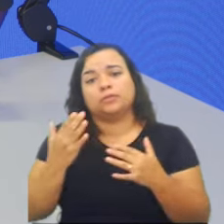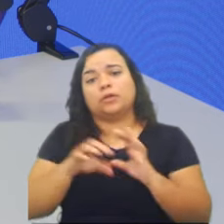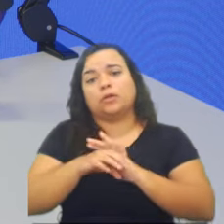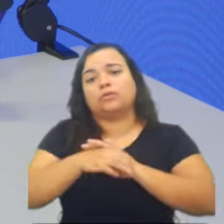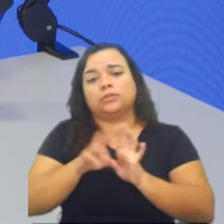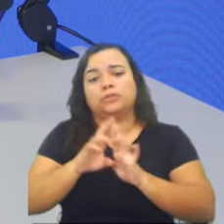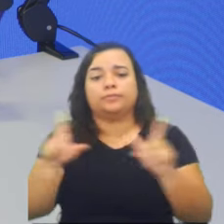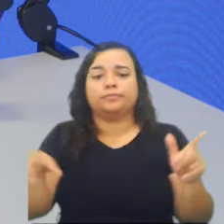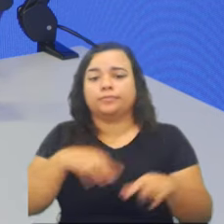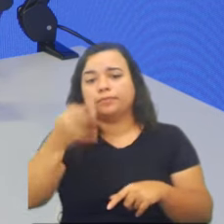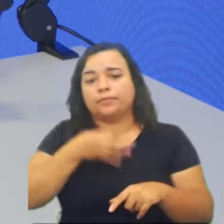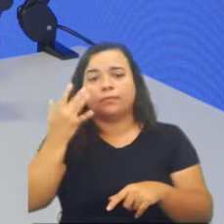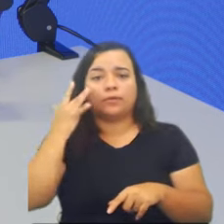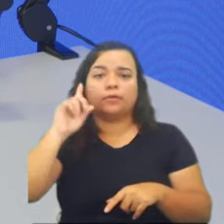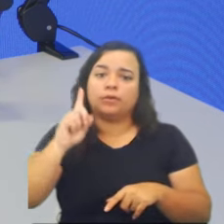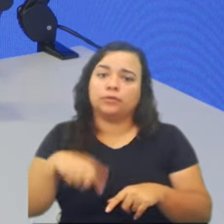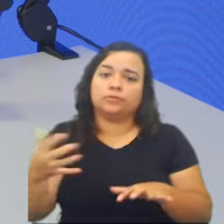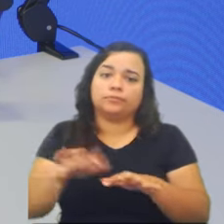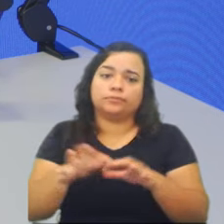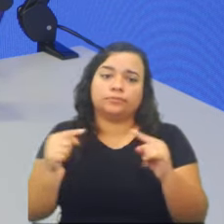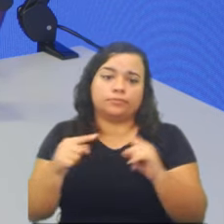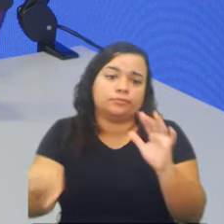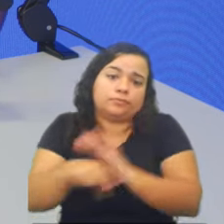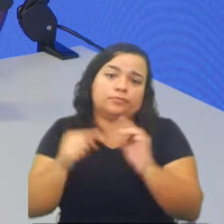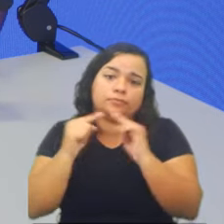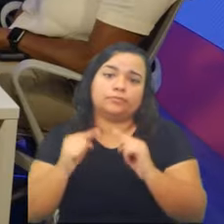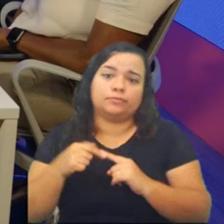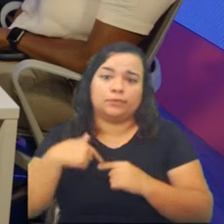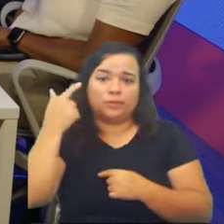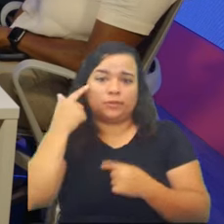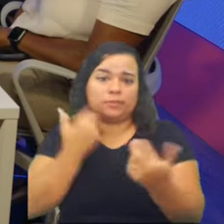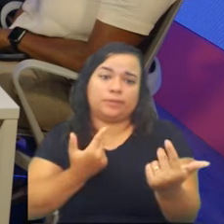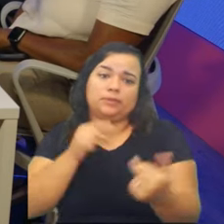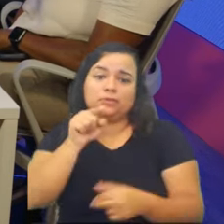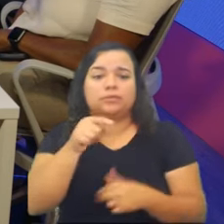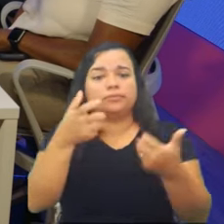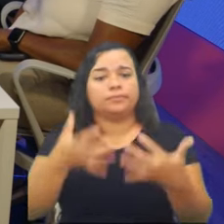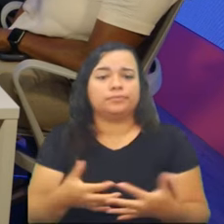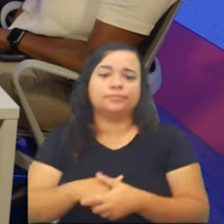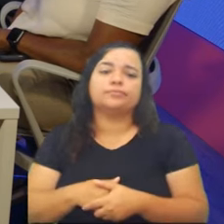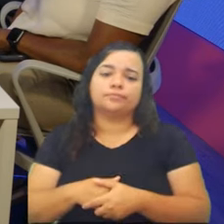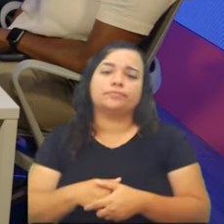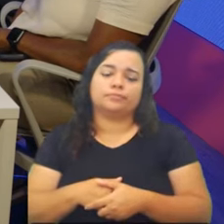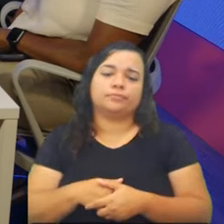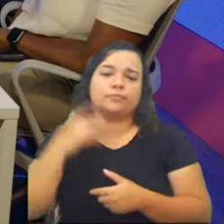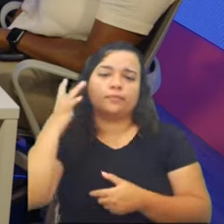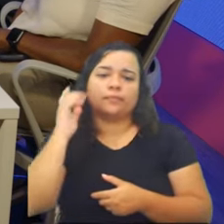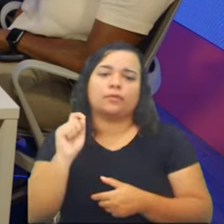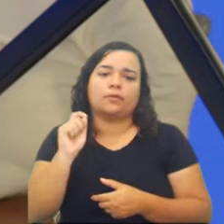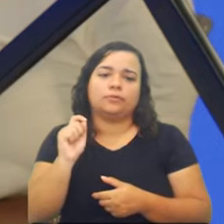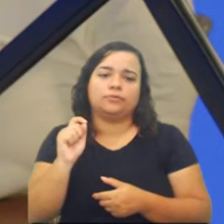para isso assim estar incluída e estar sendo parte pertencente é eu eu eu eu penso igual a você eu acho que